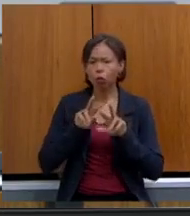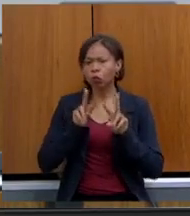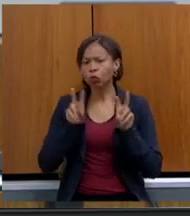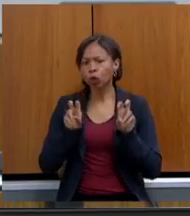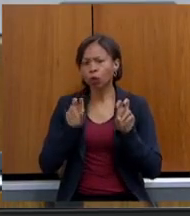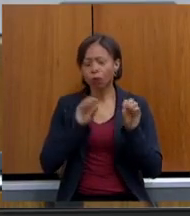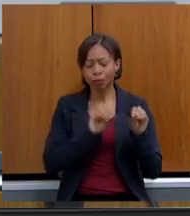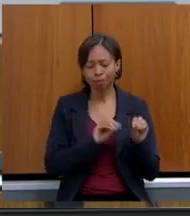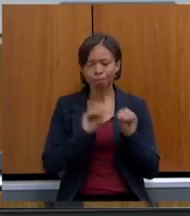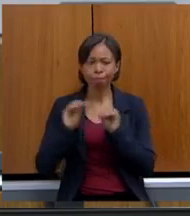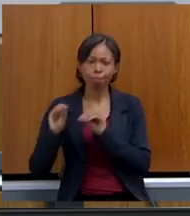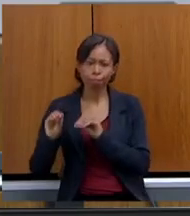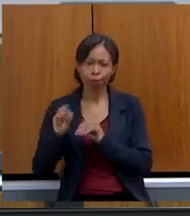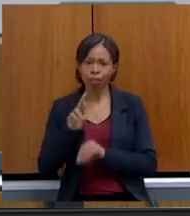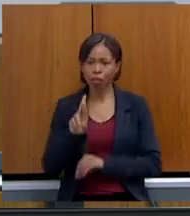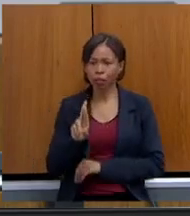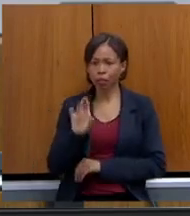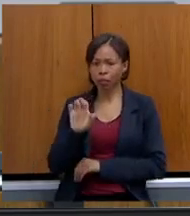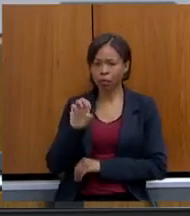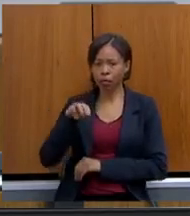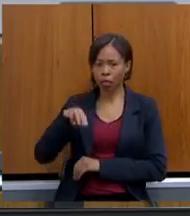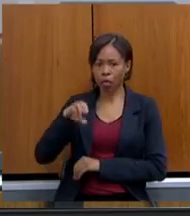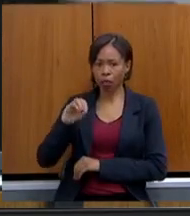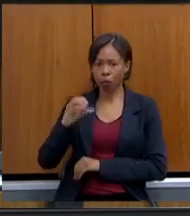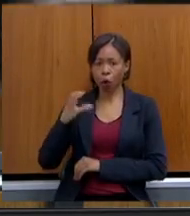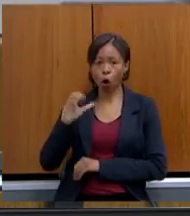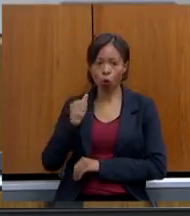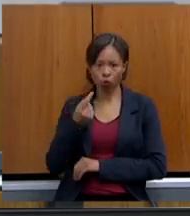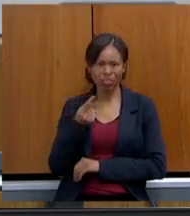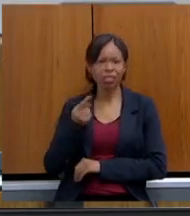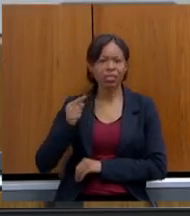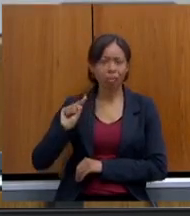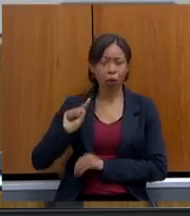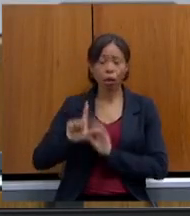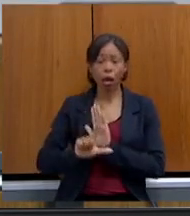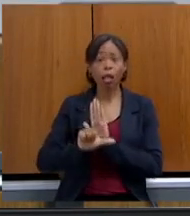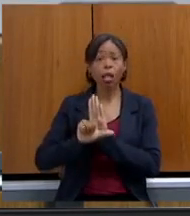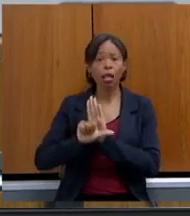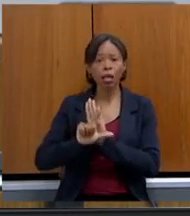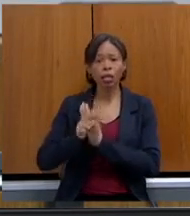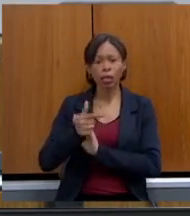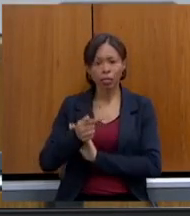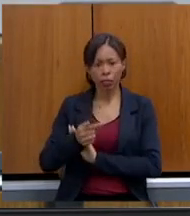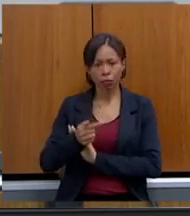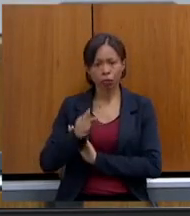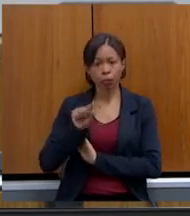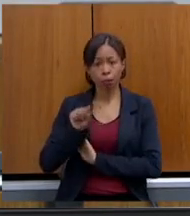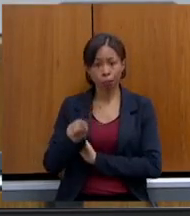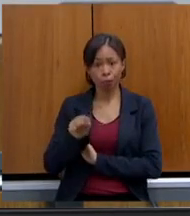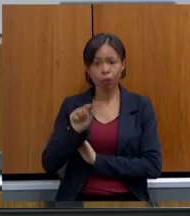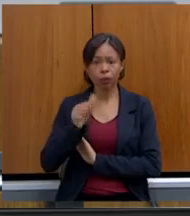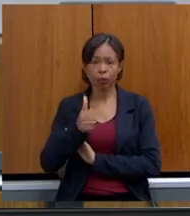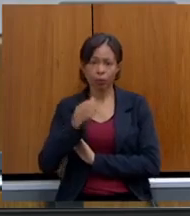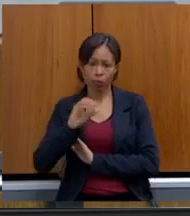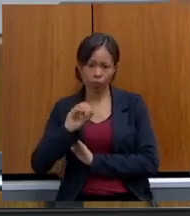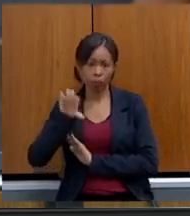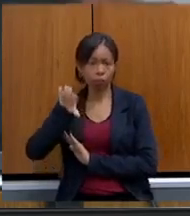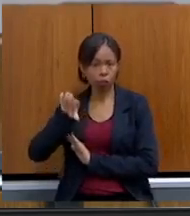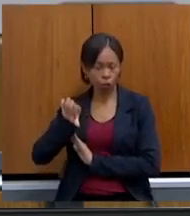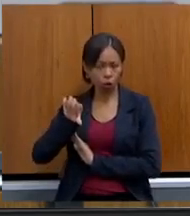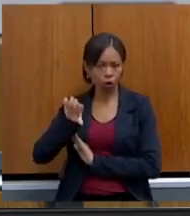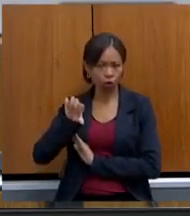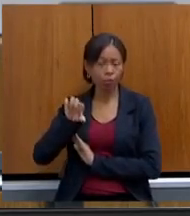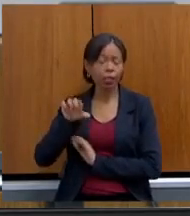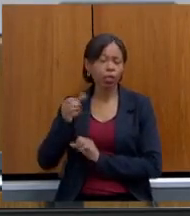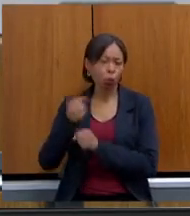só para fazer um breve histórico a a lei que trata da remoção que a lei 7109/77 de outubro de